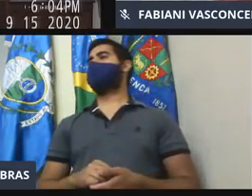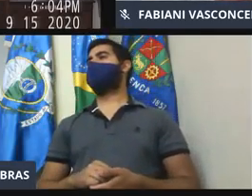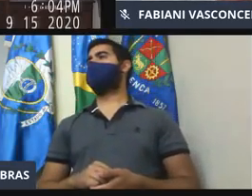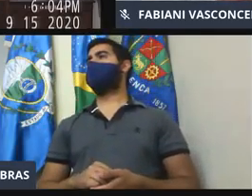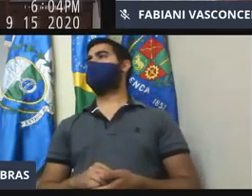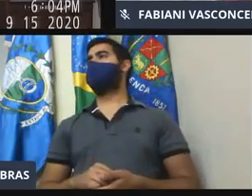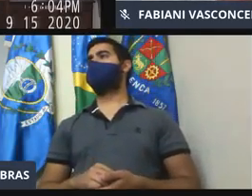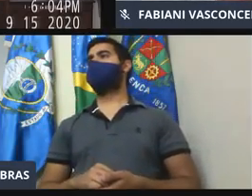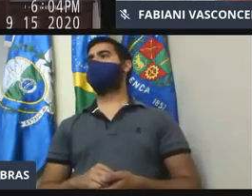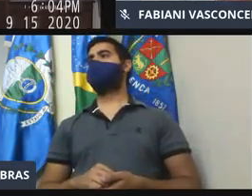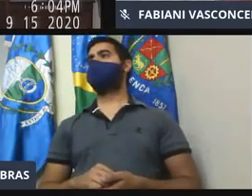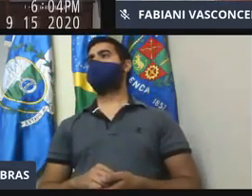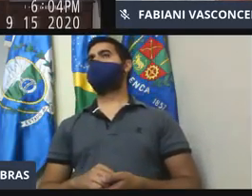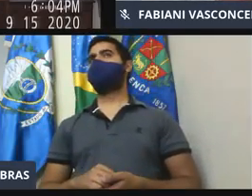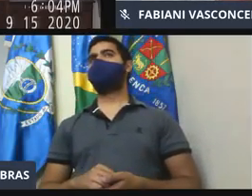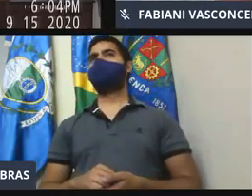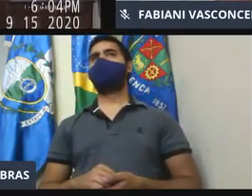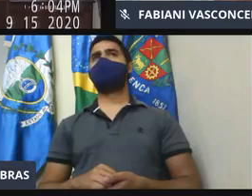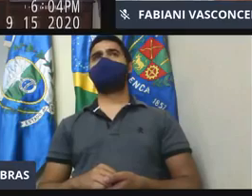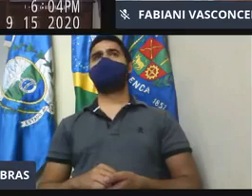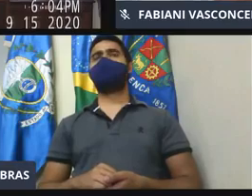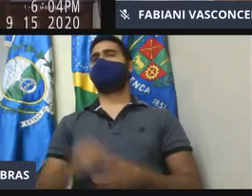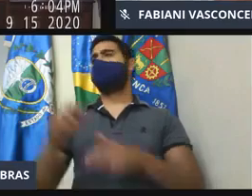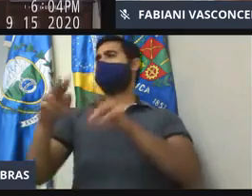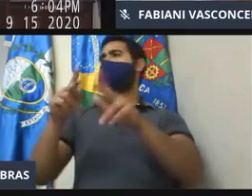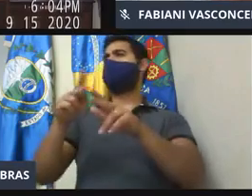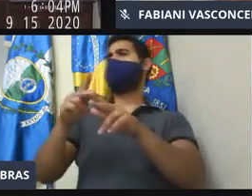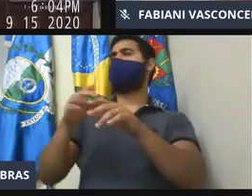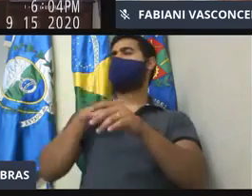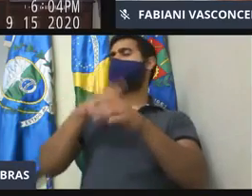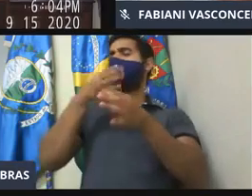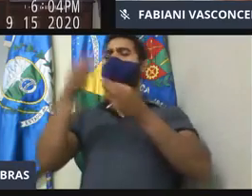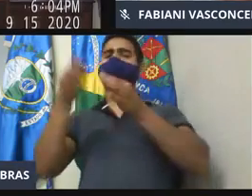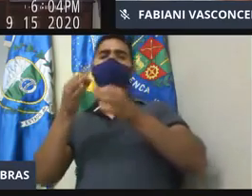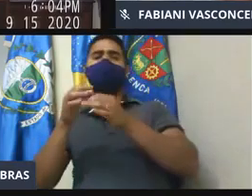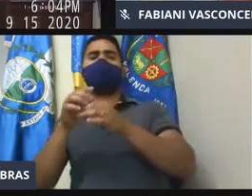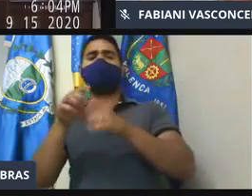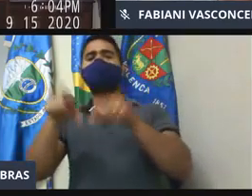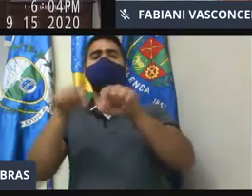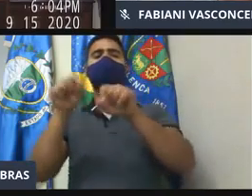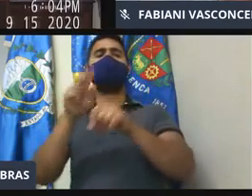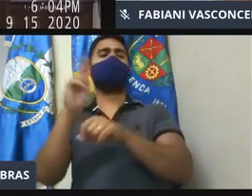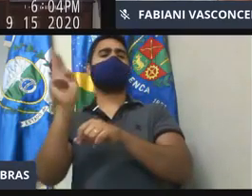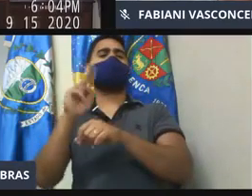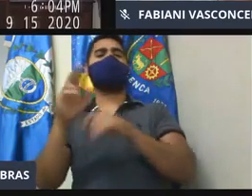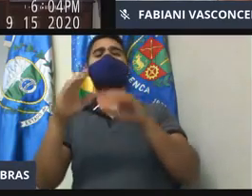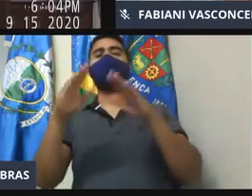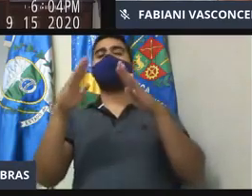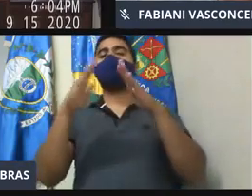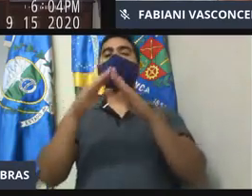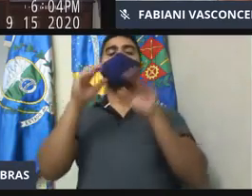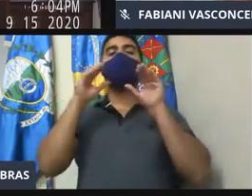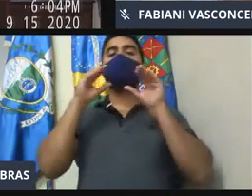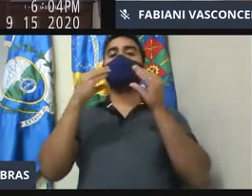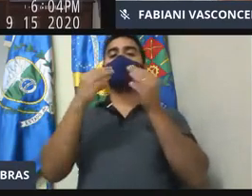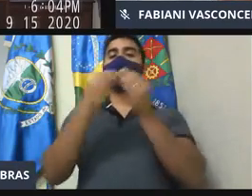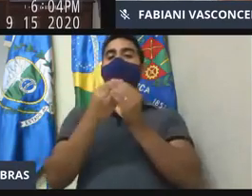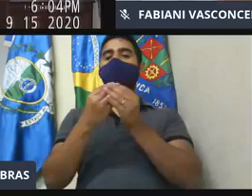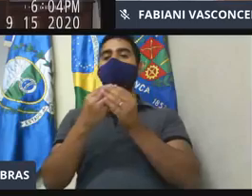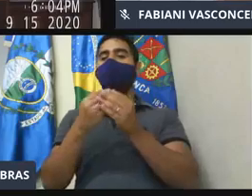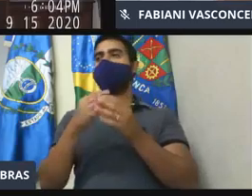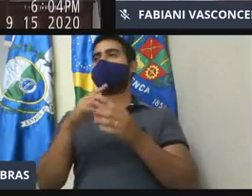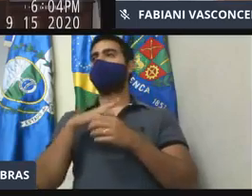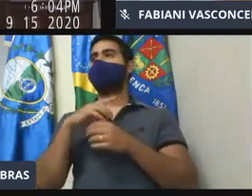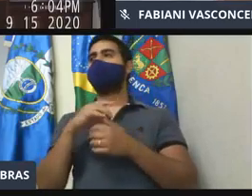vocês, vereador David e demais, as sugestões dos nomes para a Casa dos Conselhos. Você